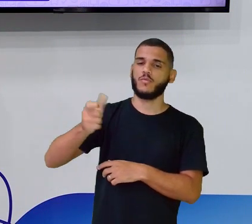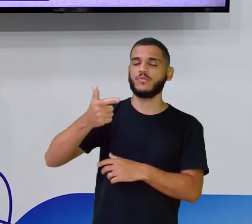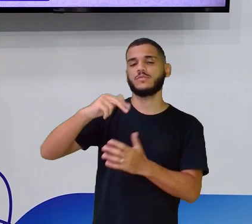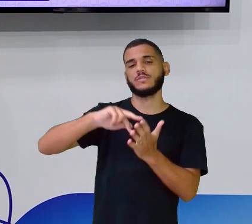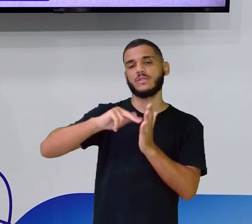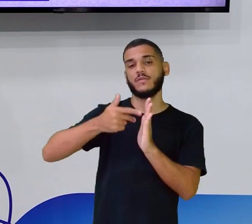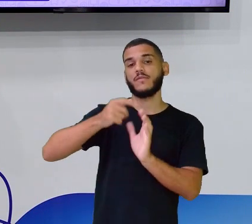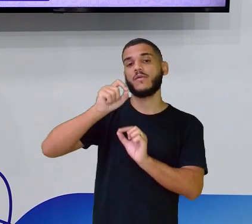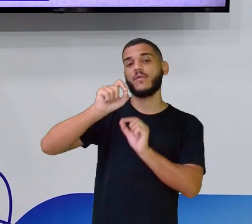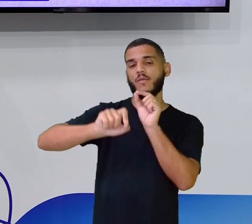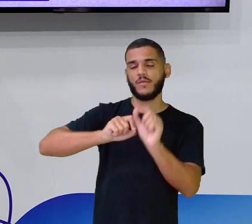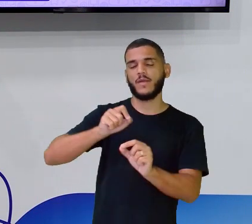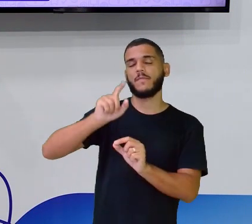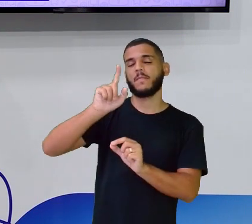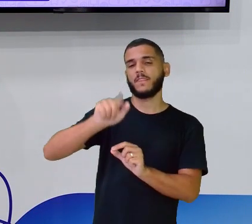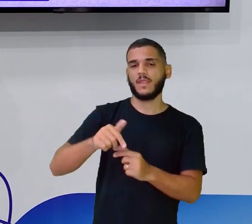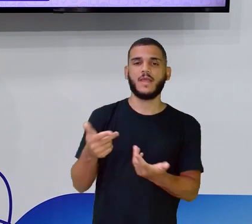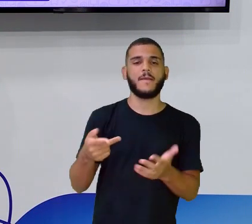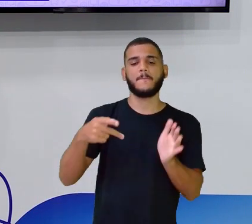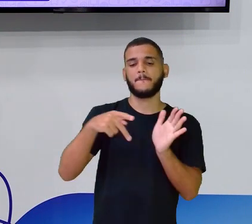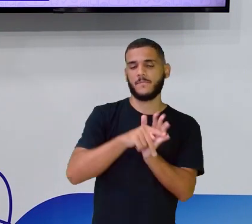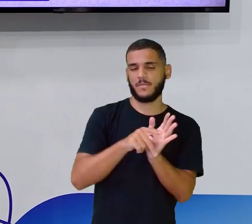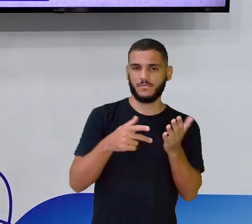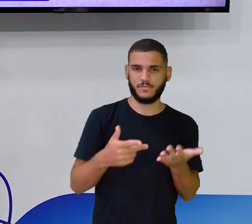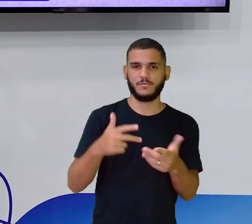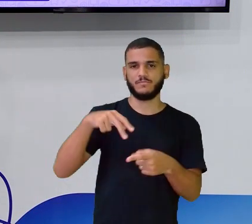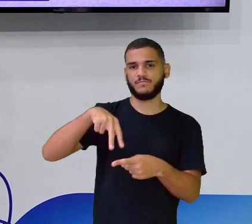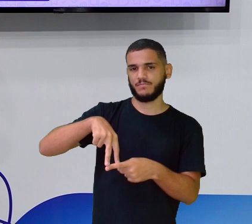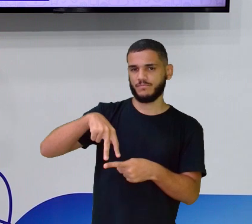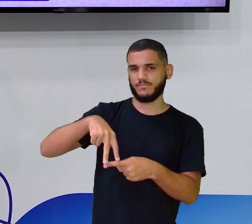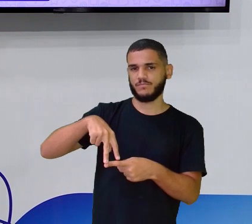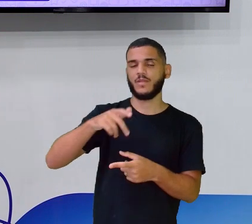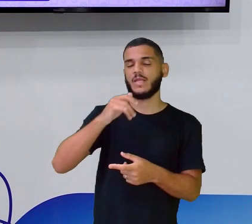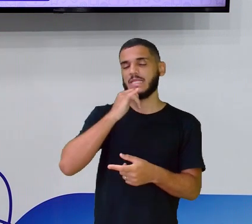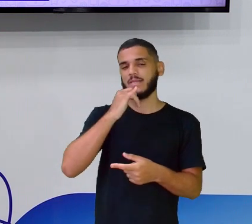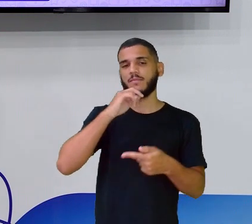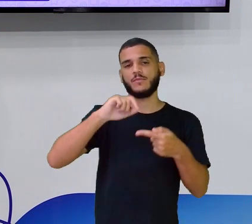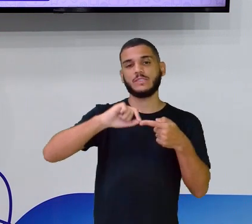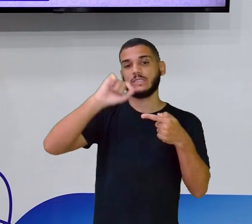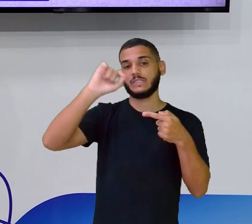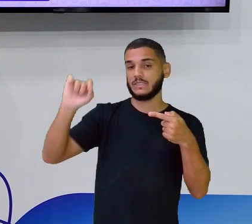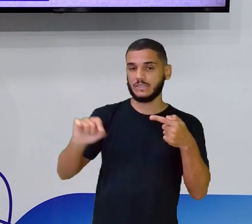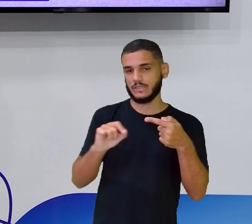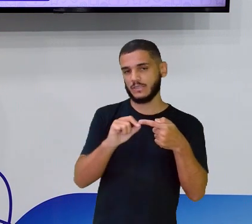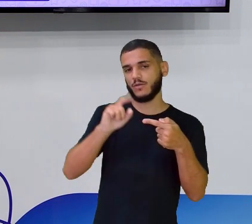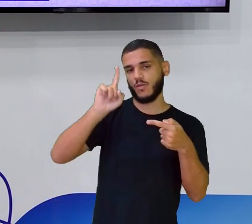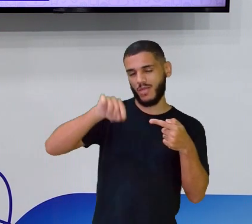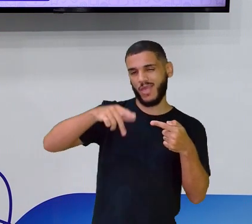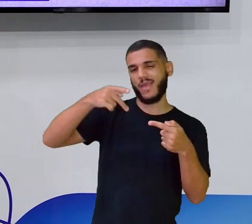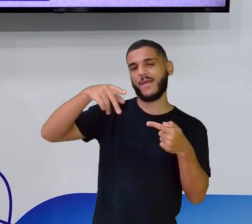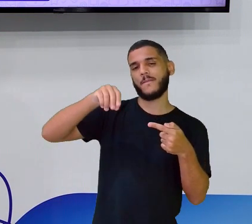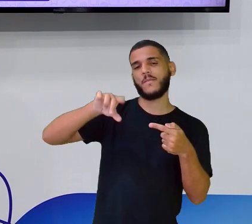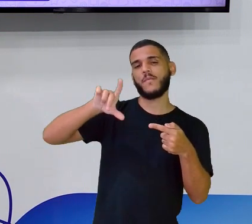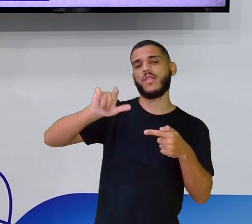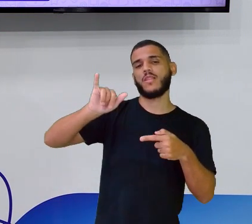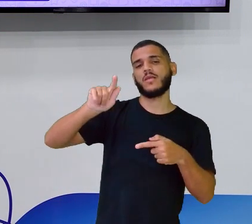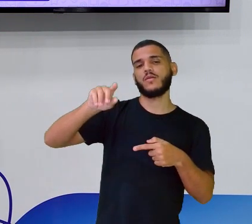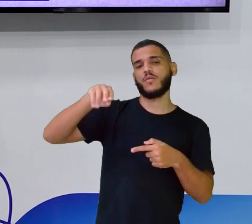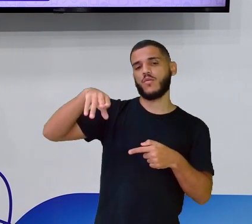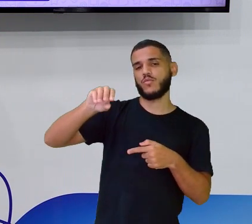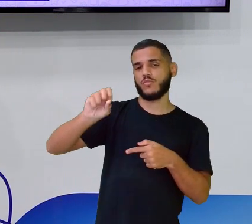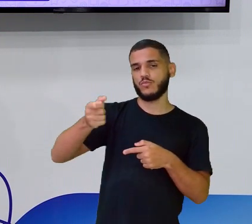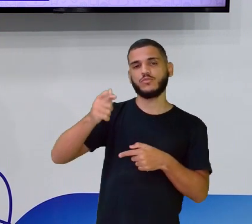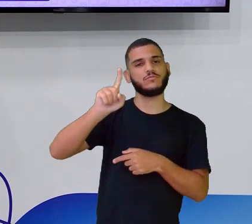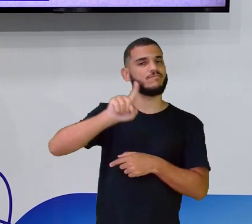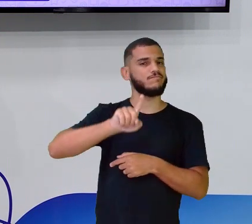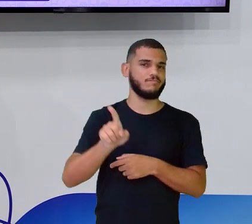triângulo, no caso, eu estou falando dos polígonos. Professor, o círculo é um polígono? Não. Polígonos são,